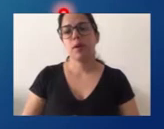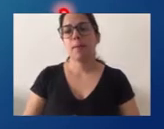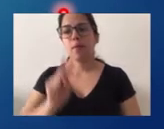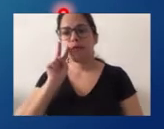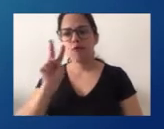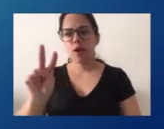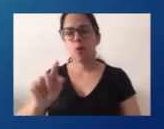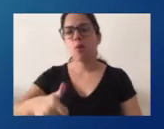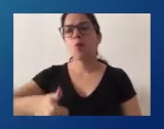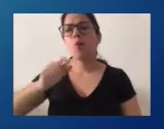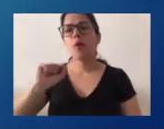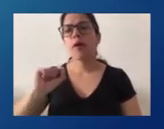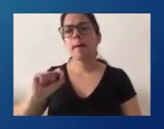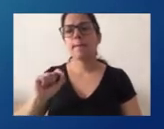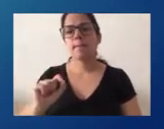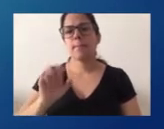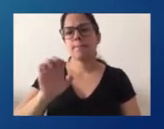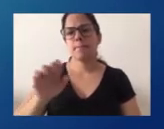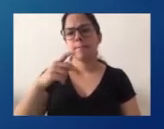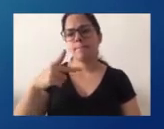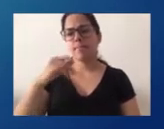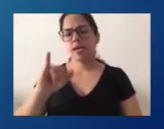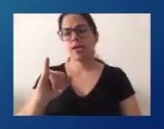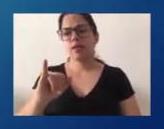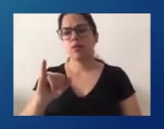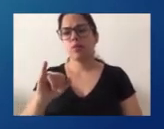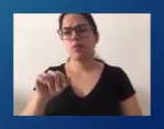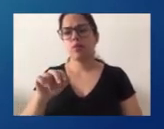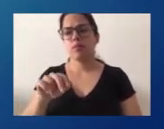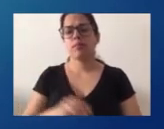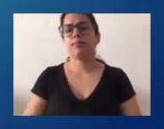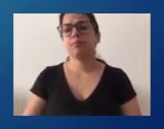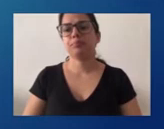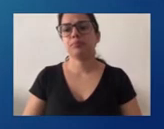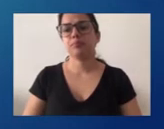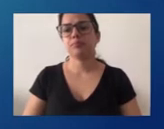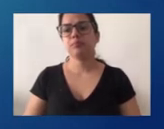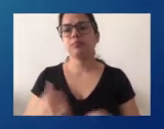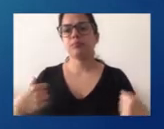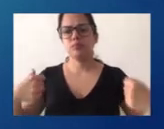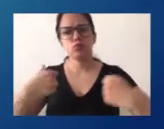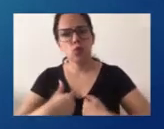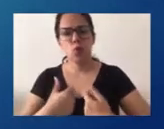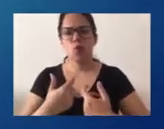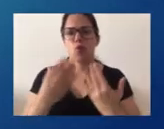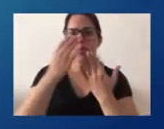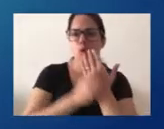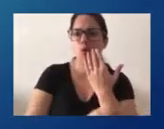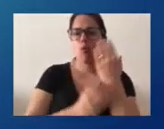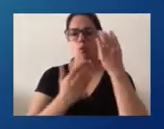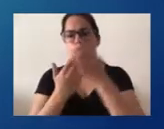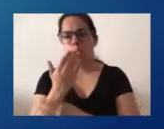ver melhor os EPIs usados aqui por essa pessoa, né, que inclui, além, né, da japona, luvas,